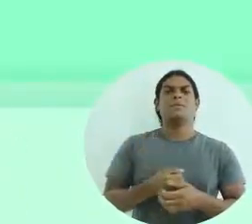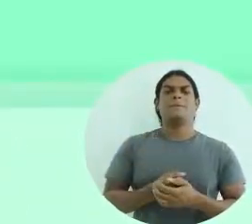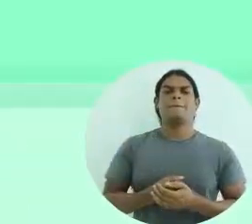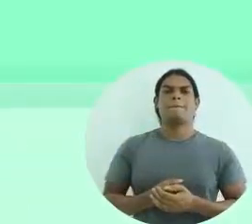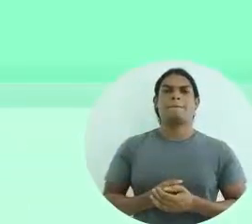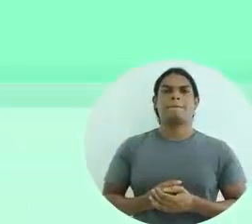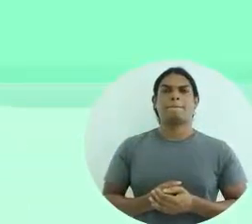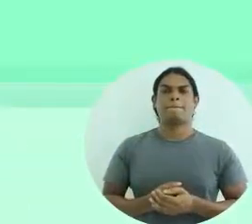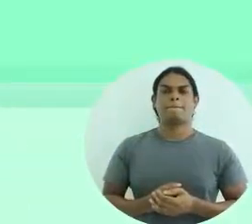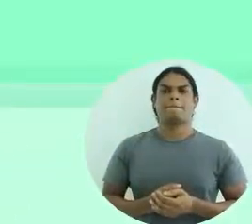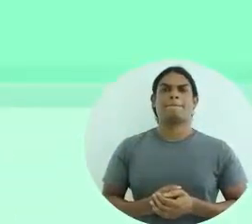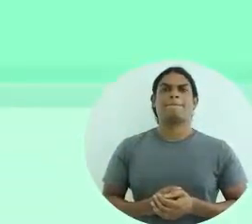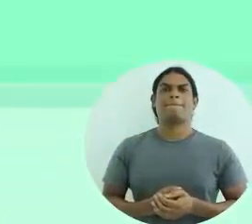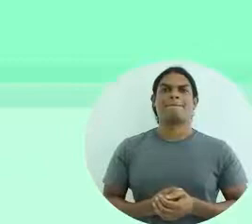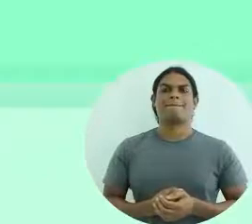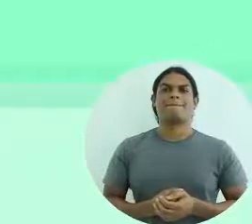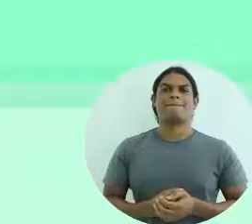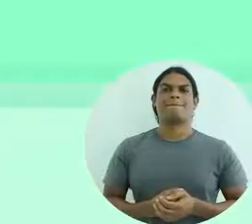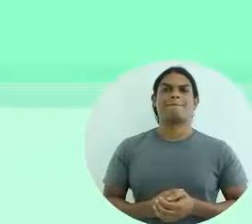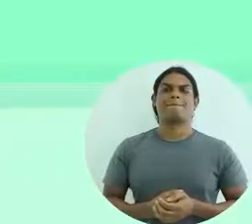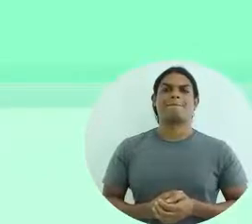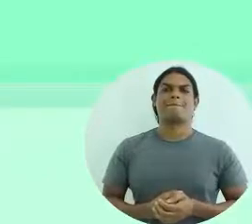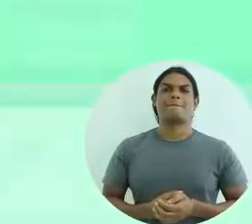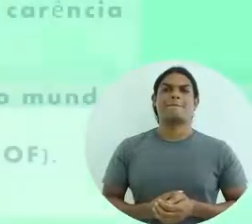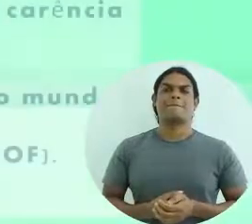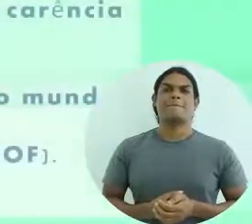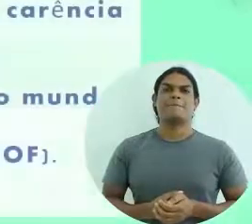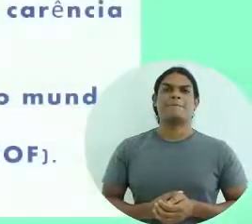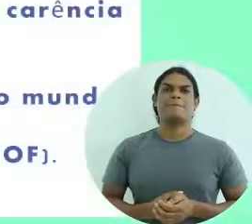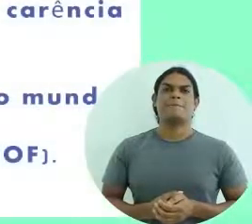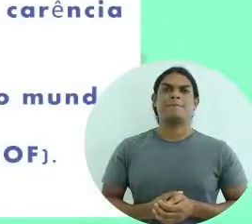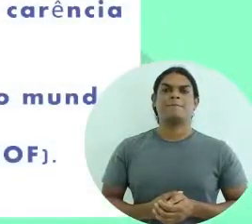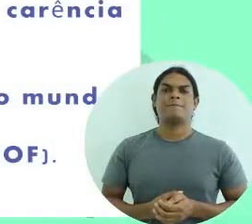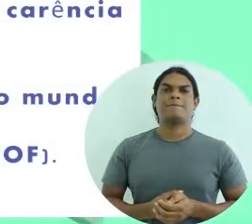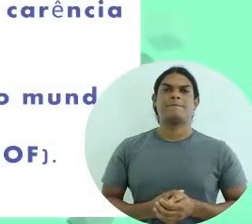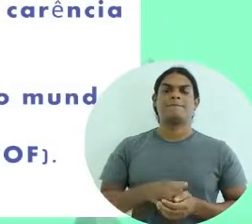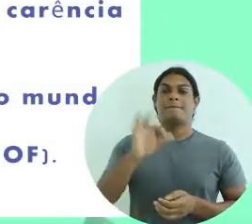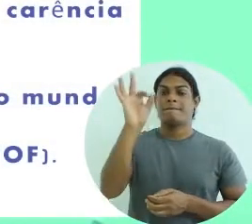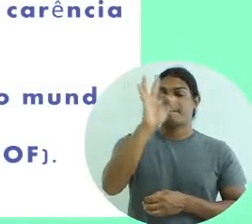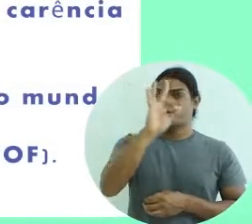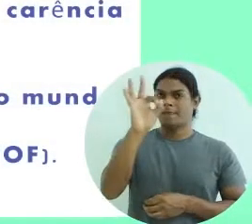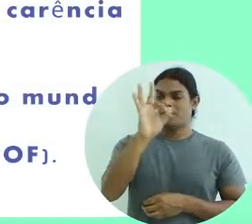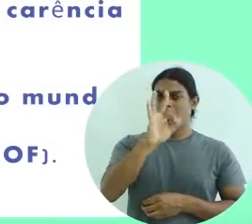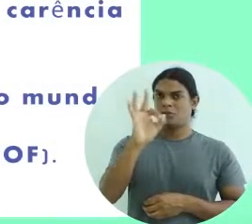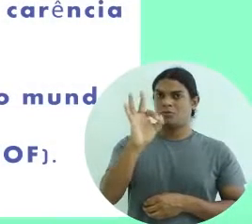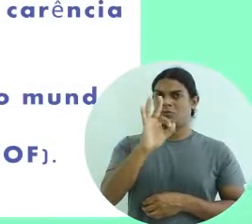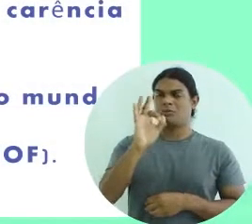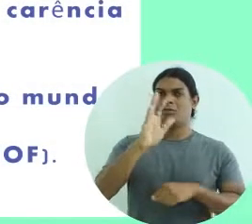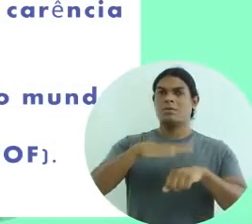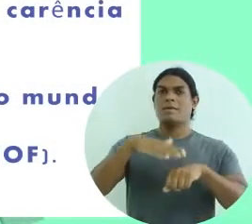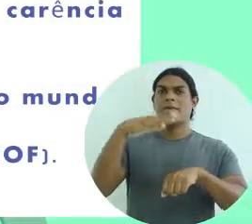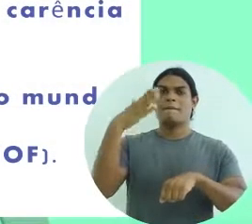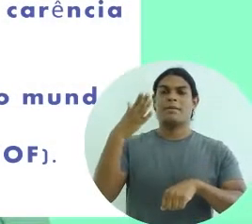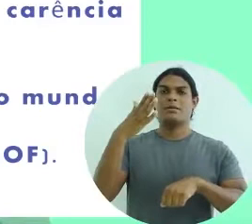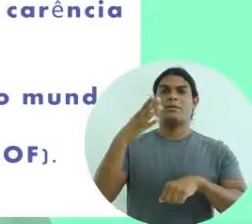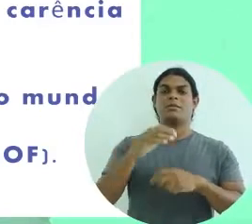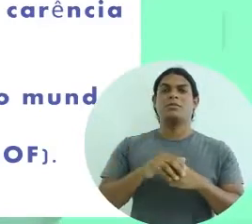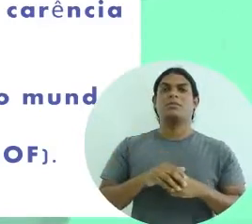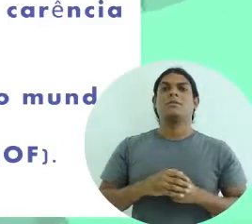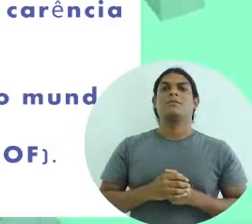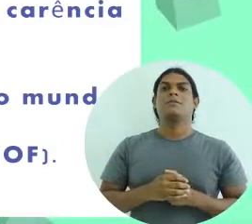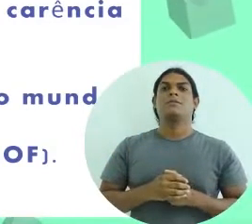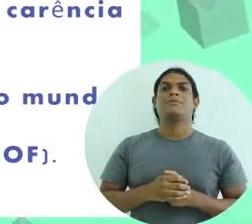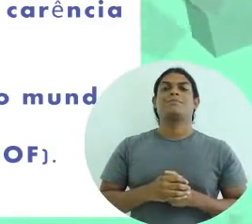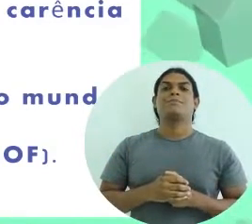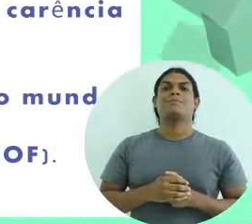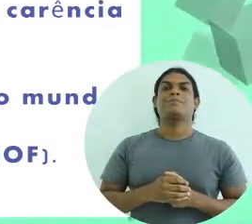toda essa viagem, vamos dizer assim. Taxa de juros bem mais competitivas do que no mercado, então facilita